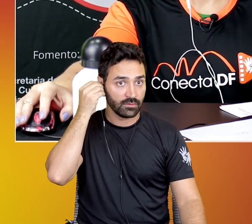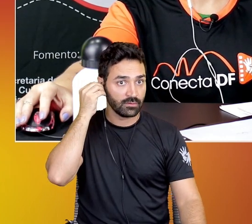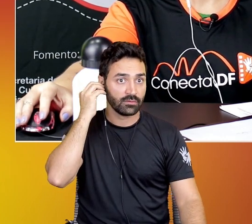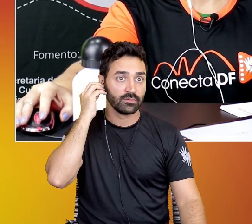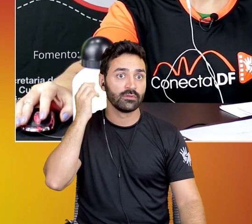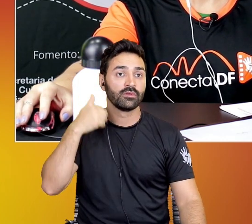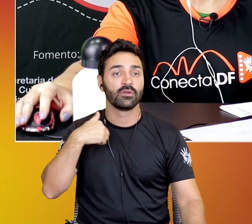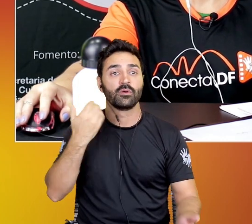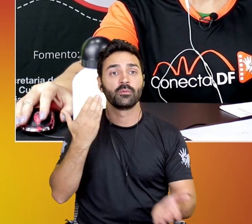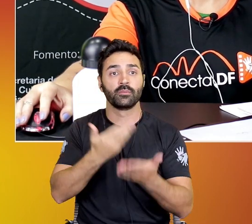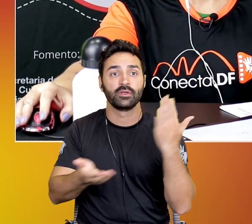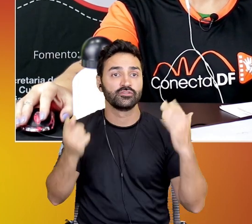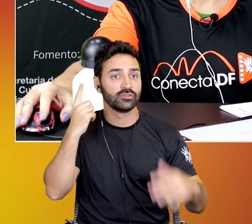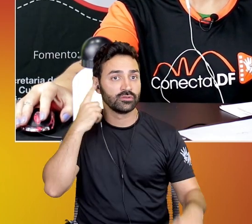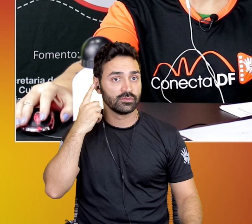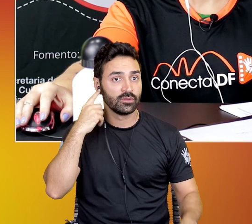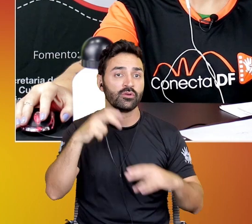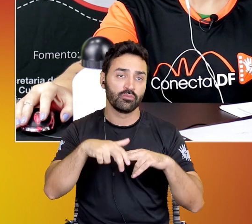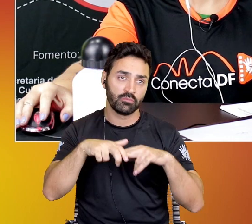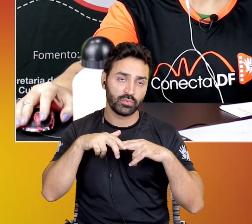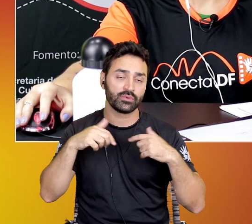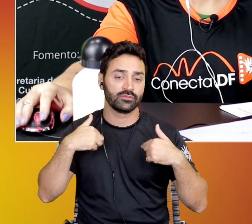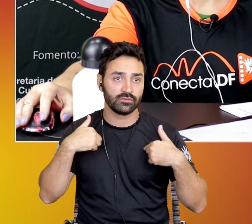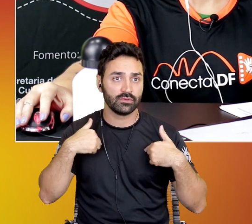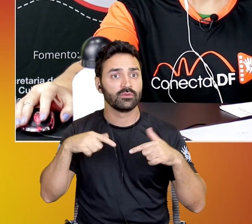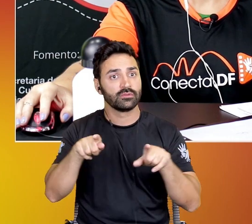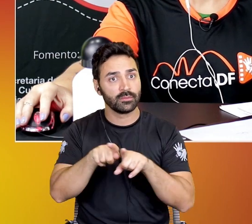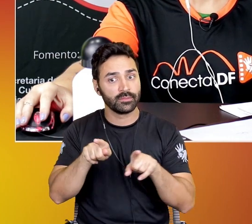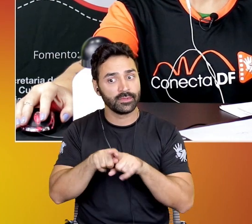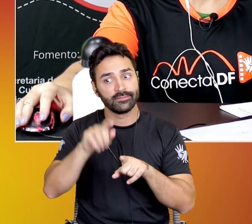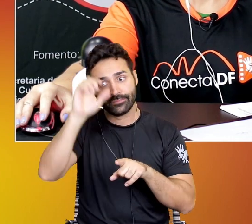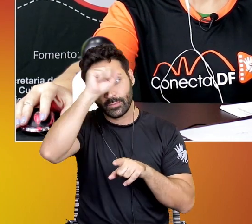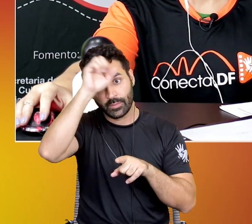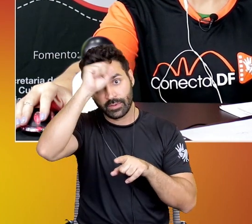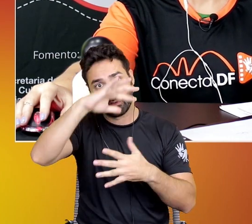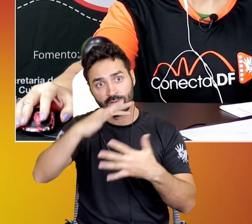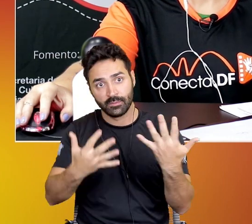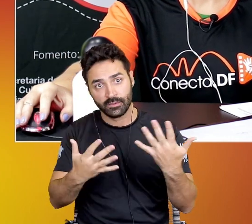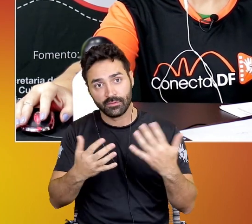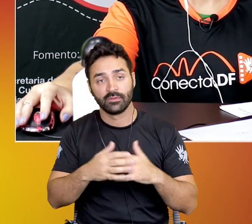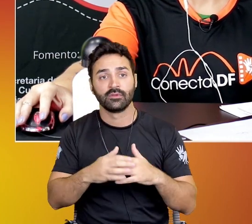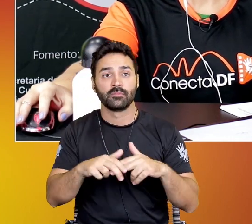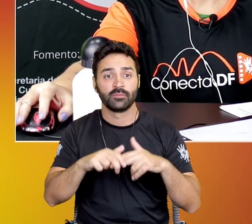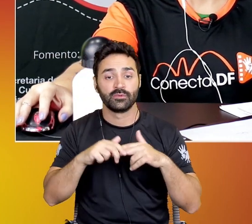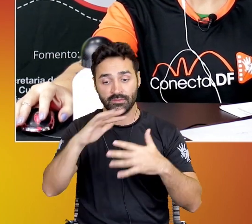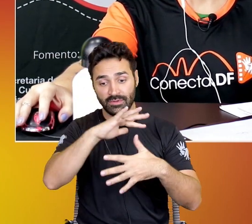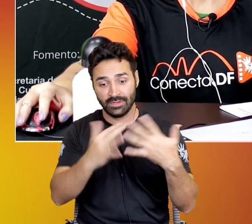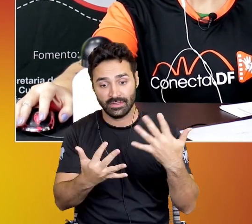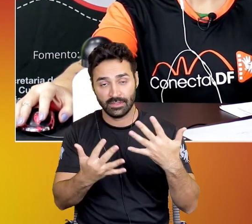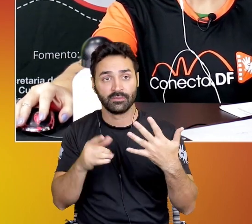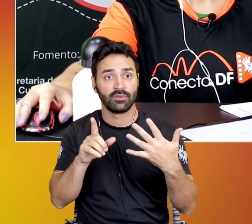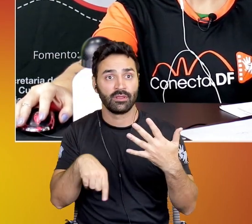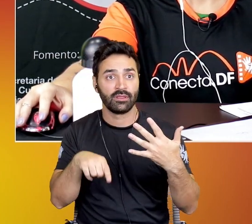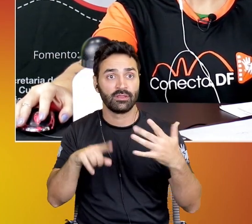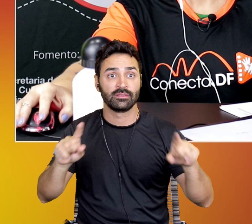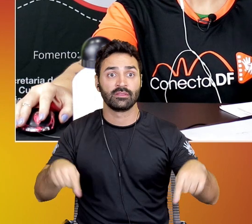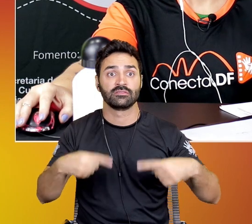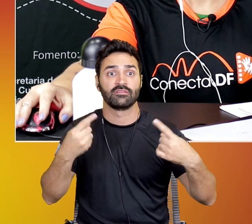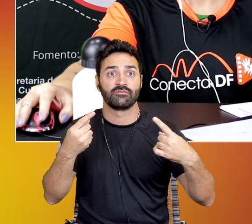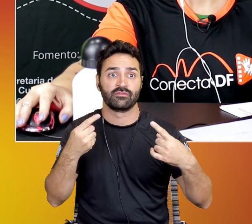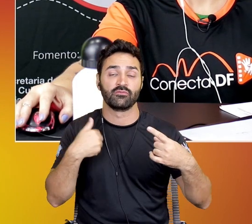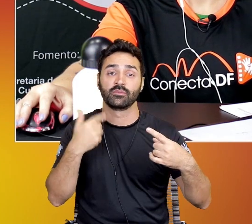tanto. Por isso também que eu estou buscando. E Libras, para mim, é um desafio para conseguir